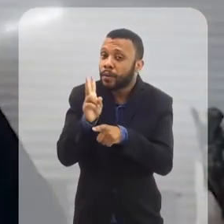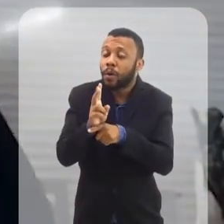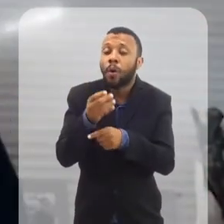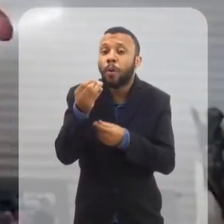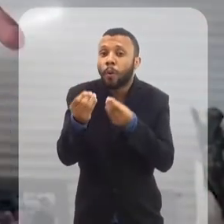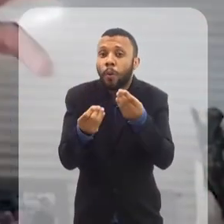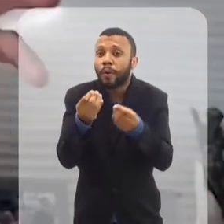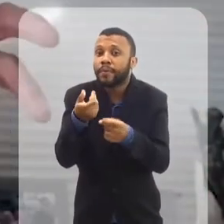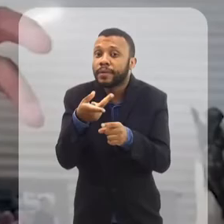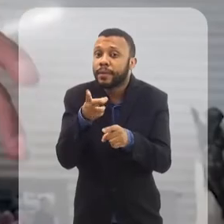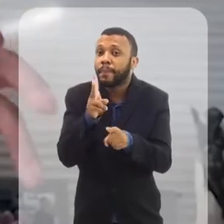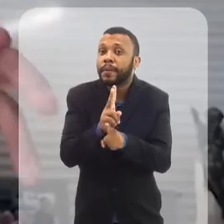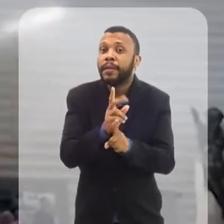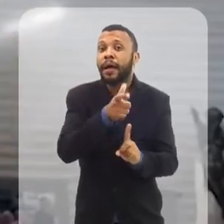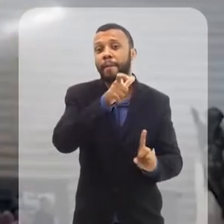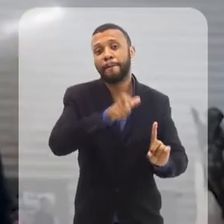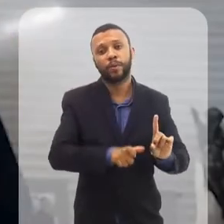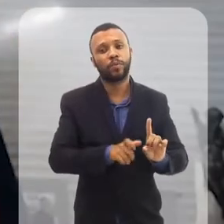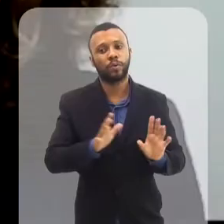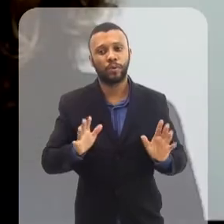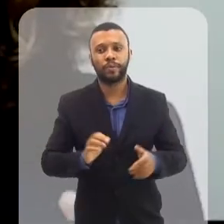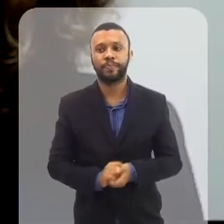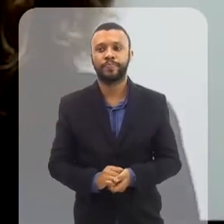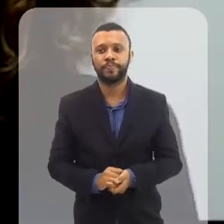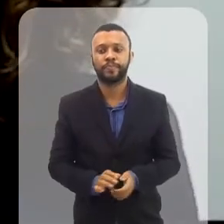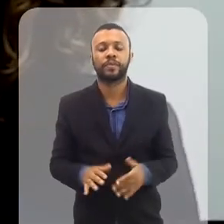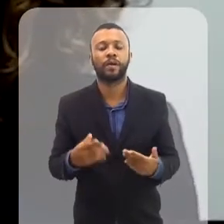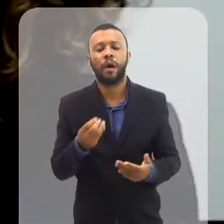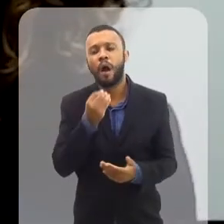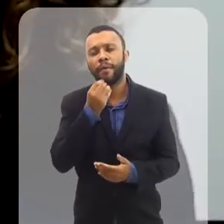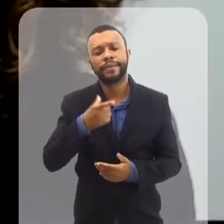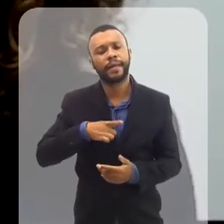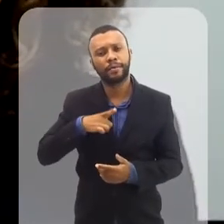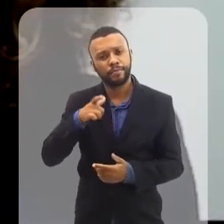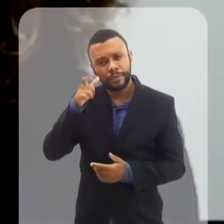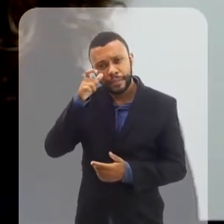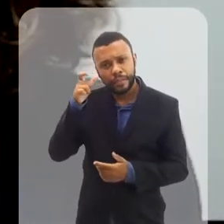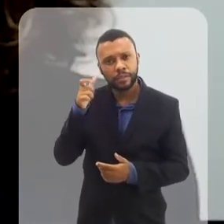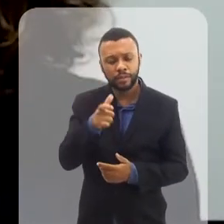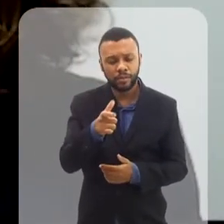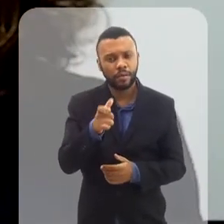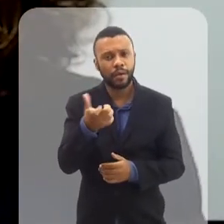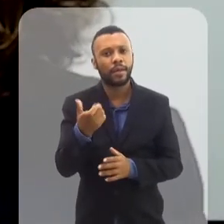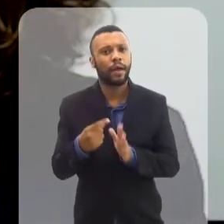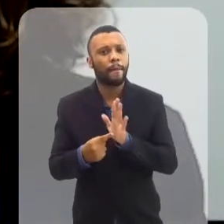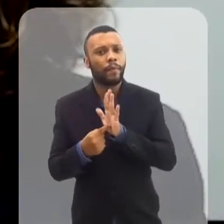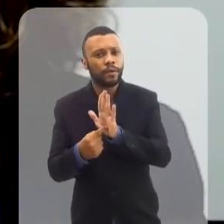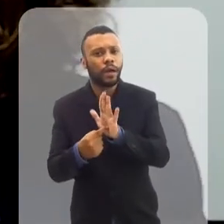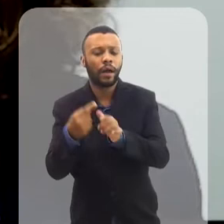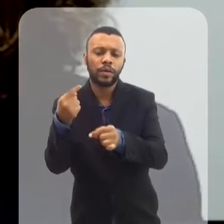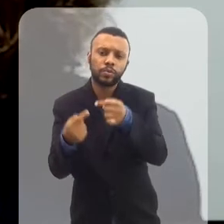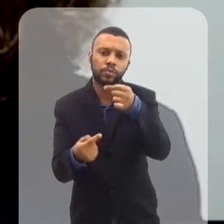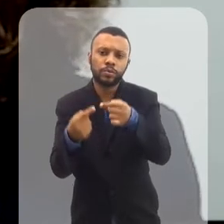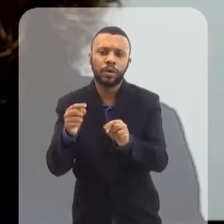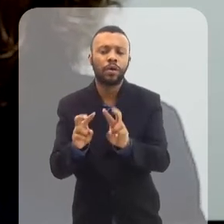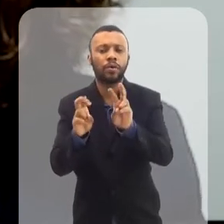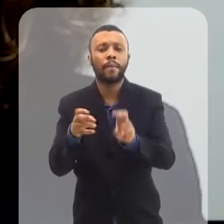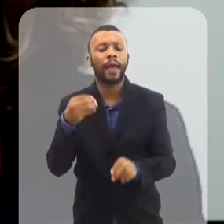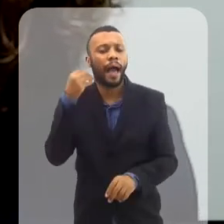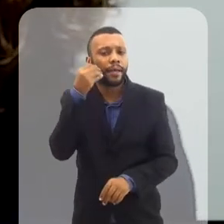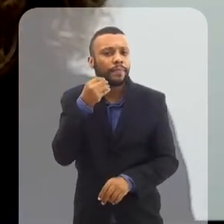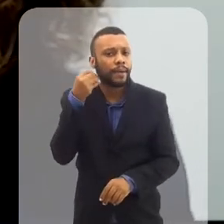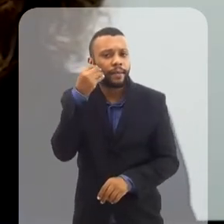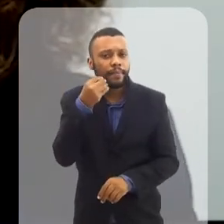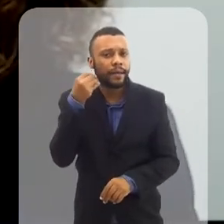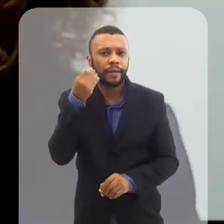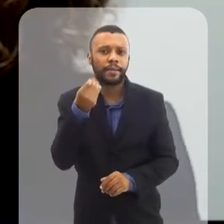proteções de como é que você blinda as pessoas. E aí, eu acho que tem um ponto interessante que eu queria trazer para a discussão, que é justamente a questão